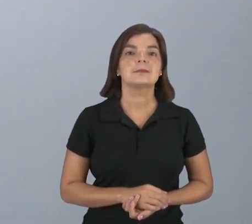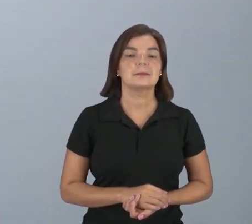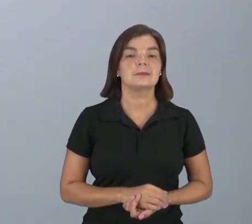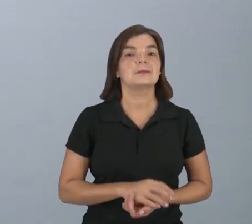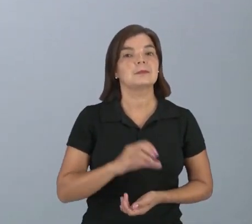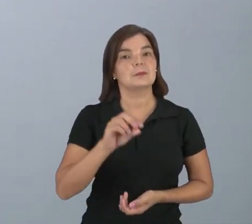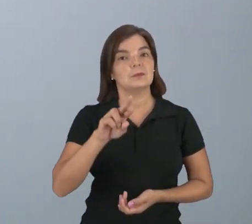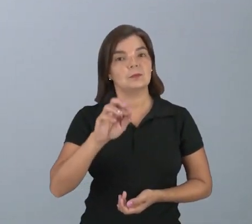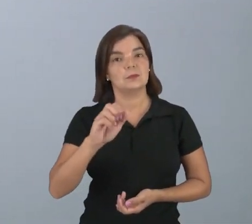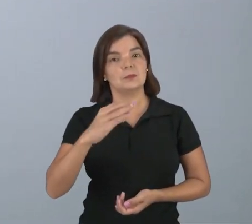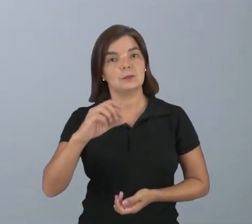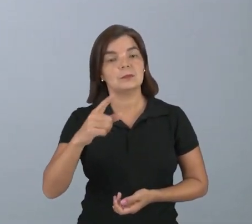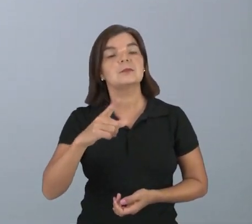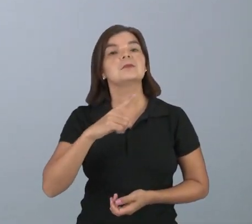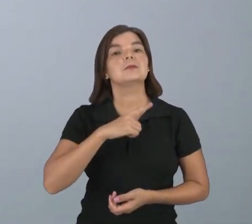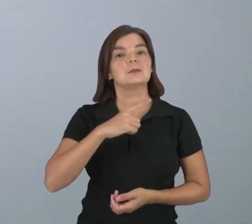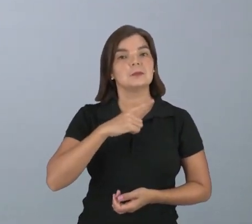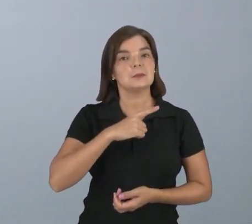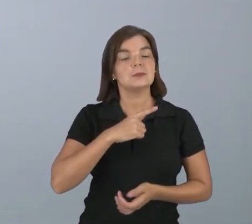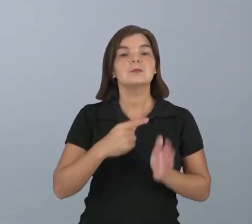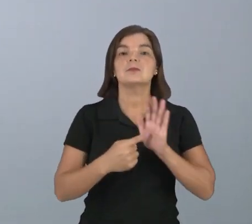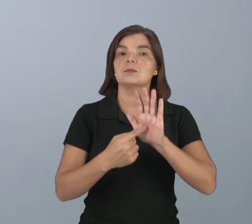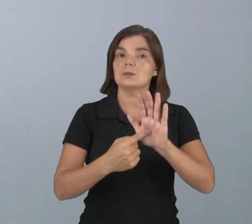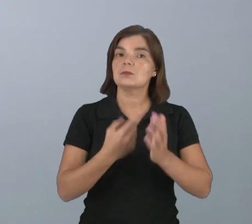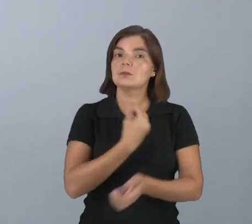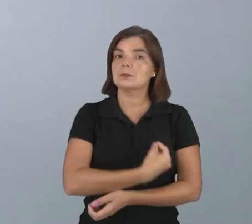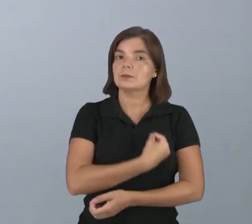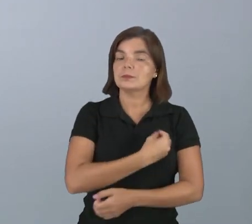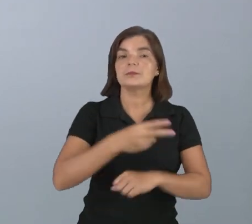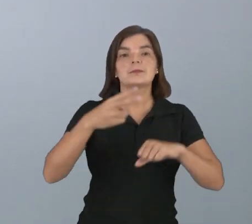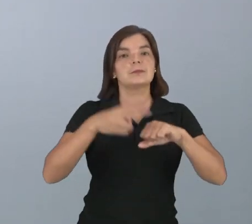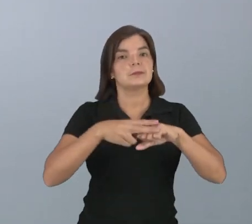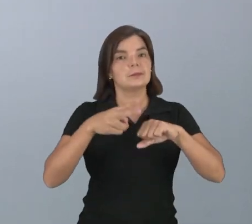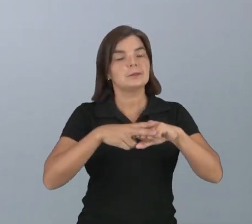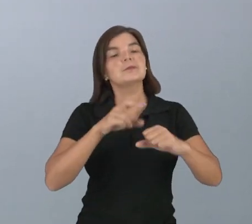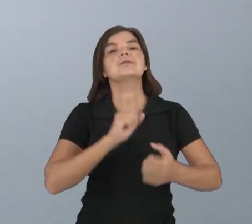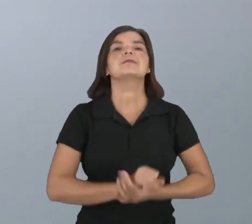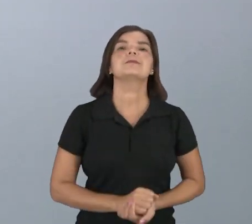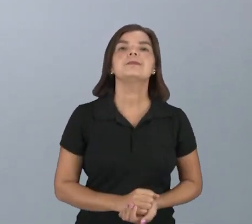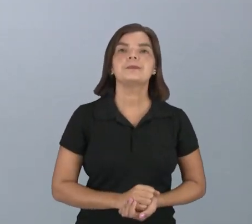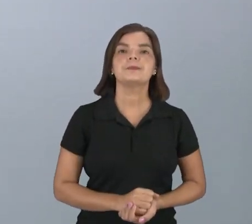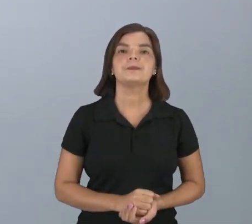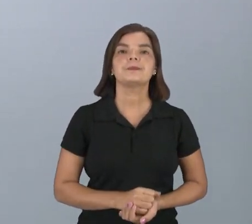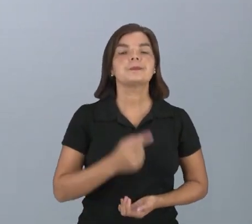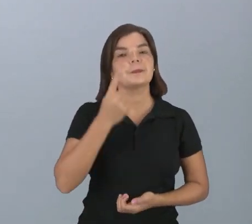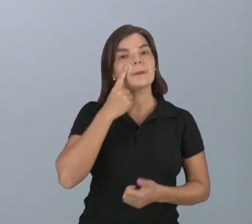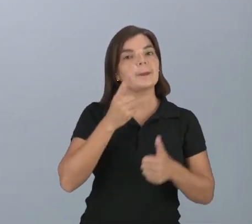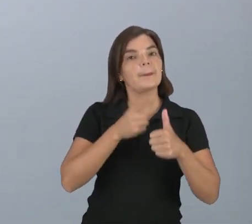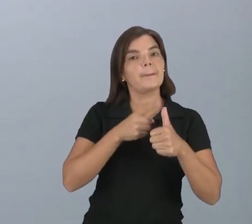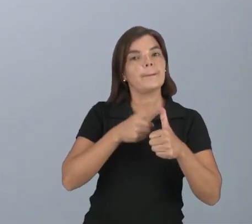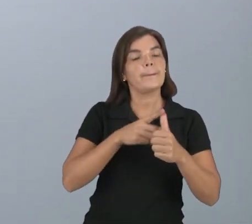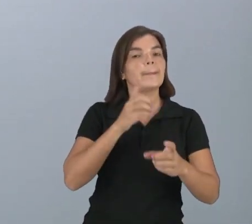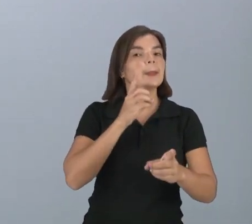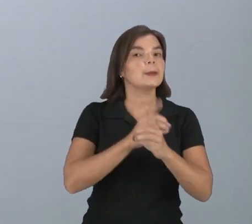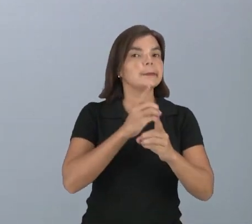oração ela vai ter ali, ser identificada pela presença dos verbos. Então, primeiro eu tenho que